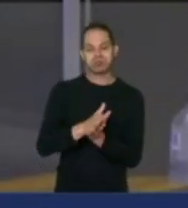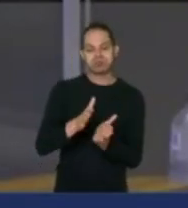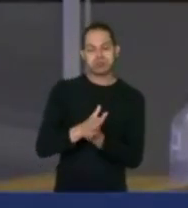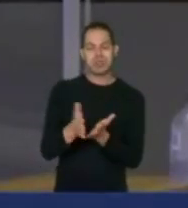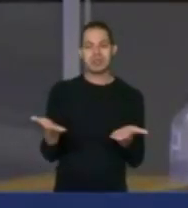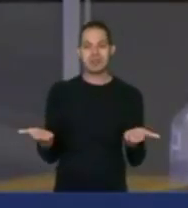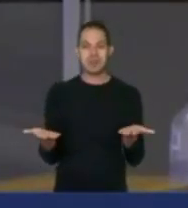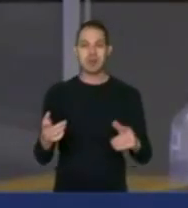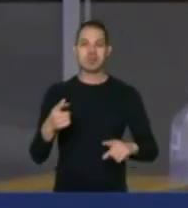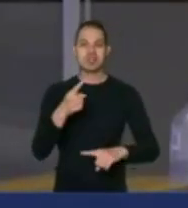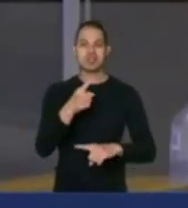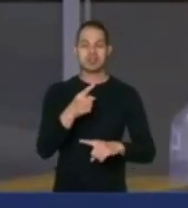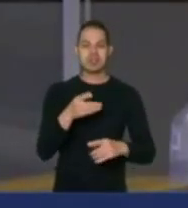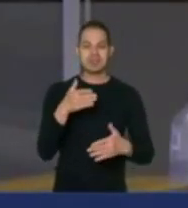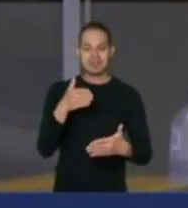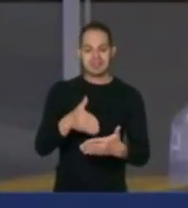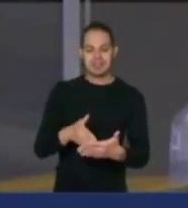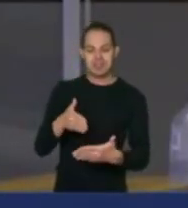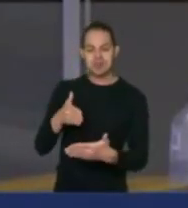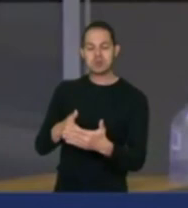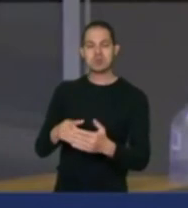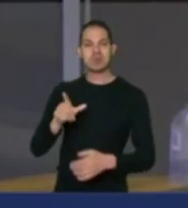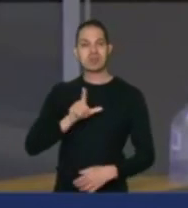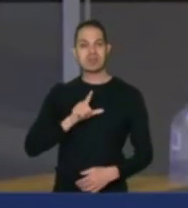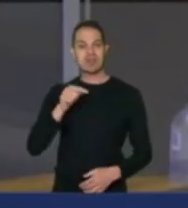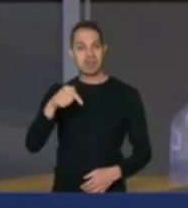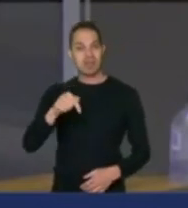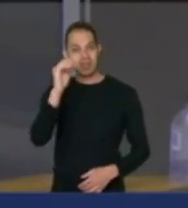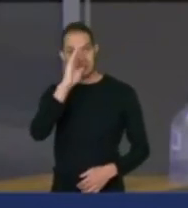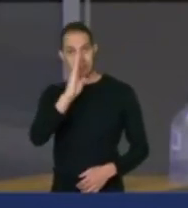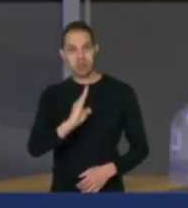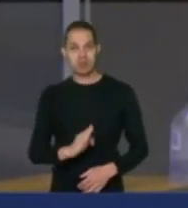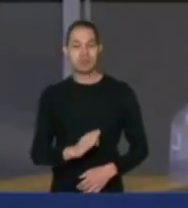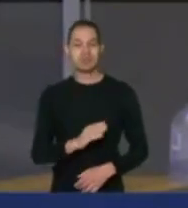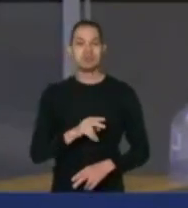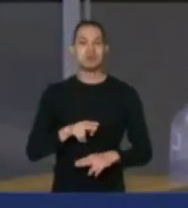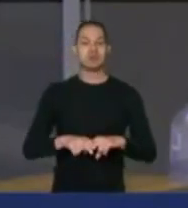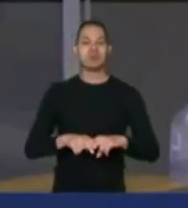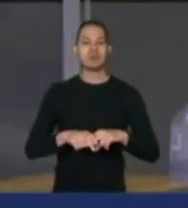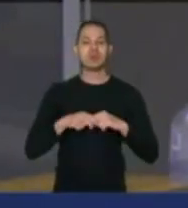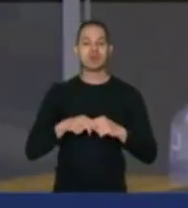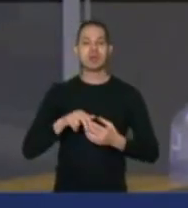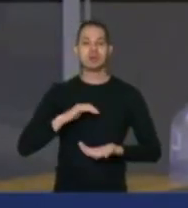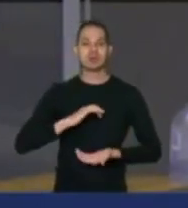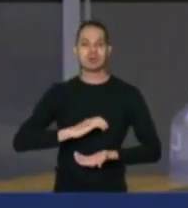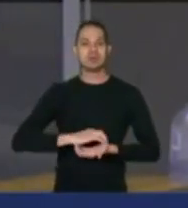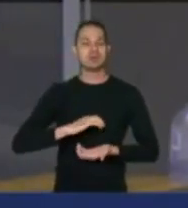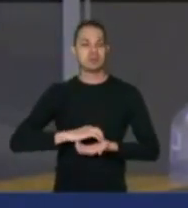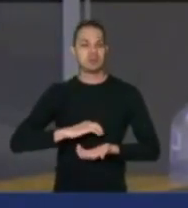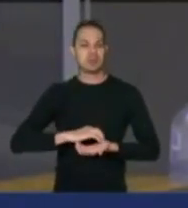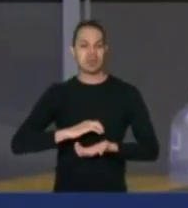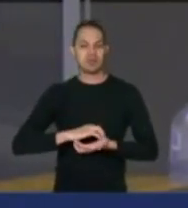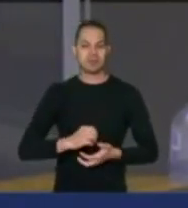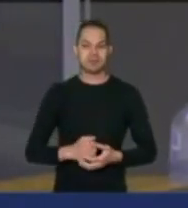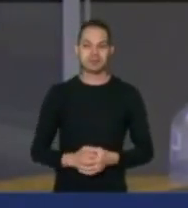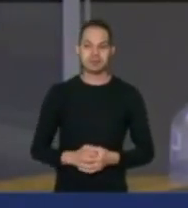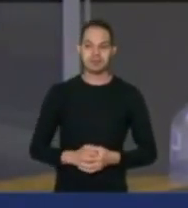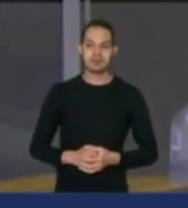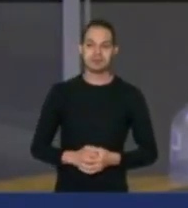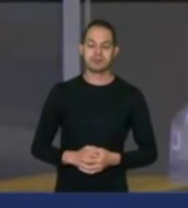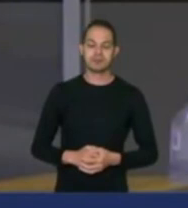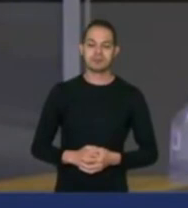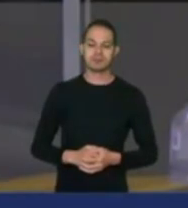que hoje nós vivemos no Brasil por parte de decisões do Supremo Tribunal Federal,